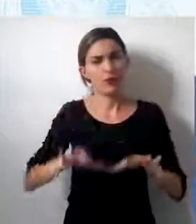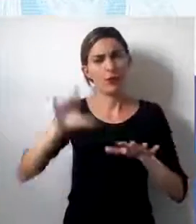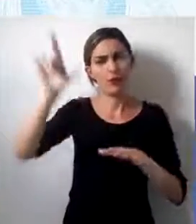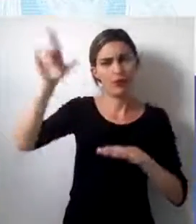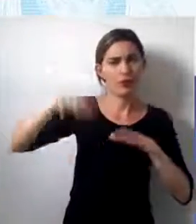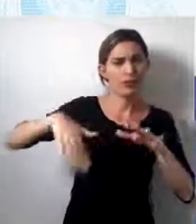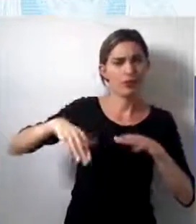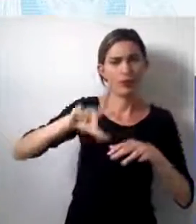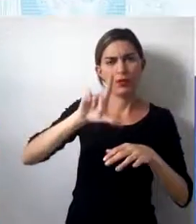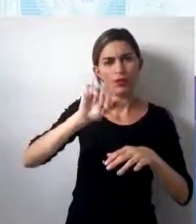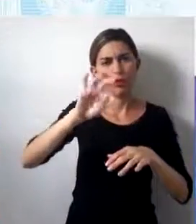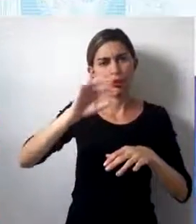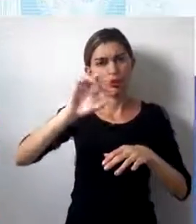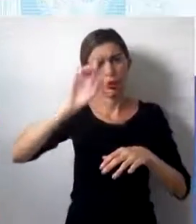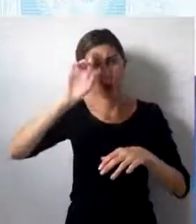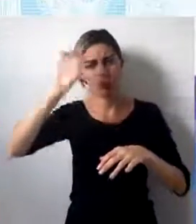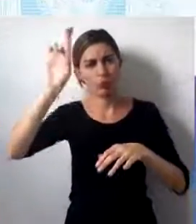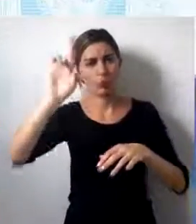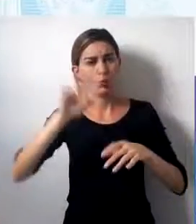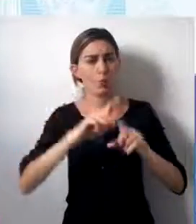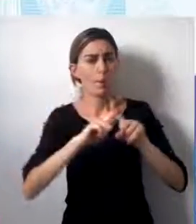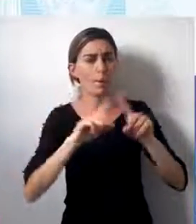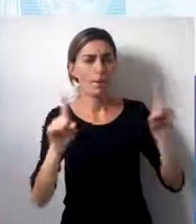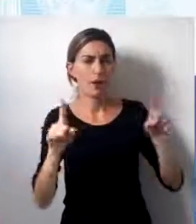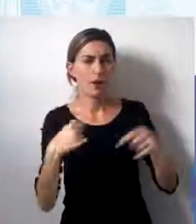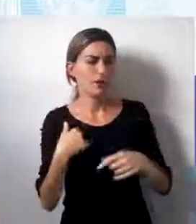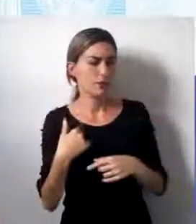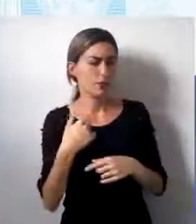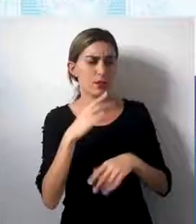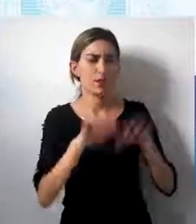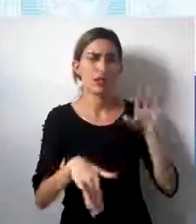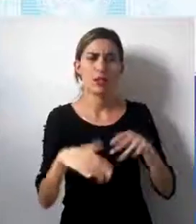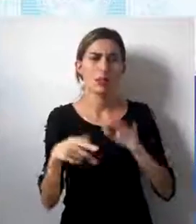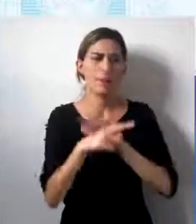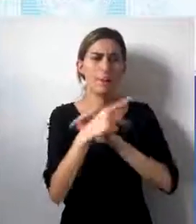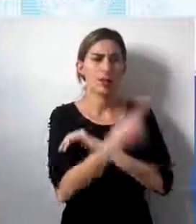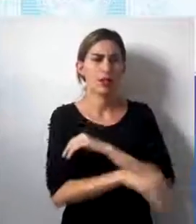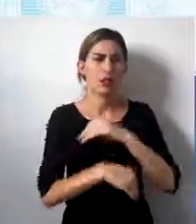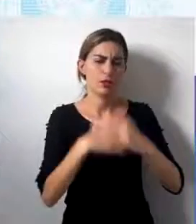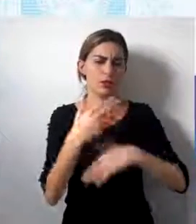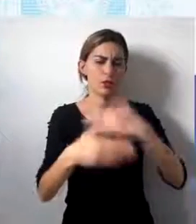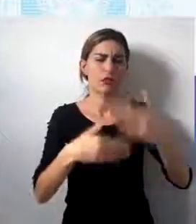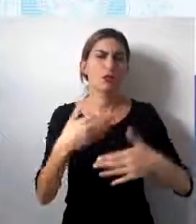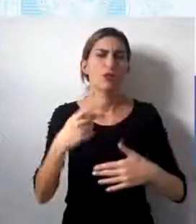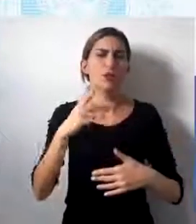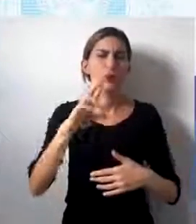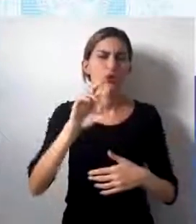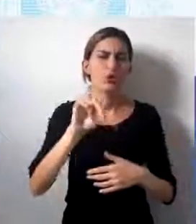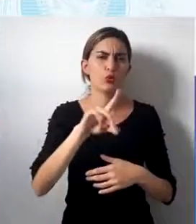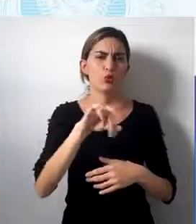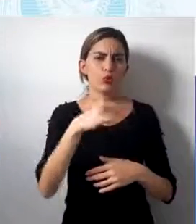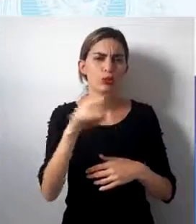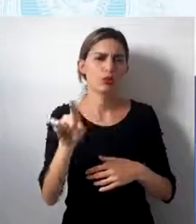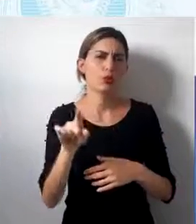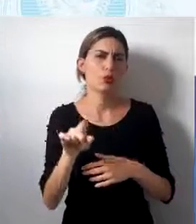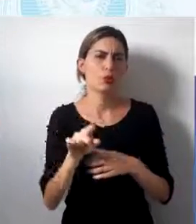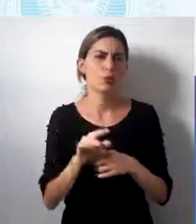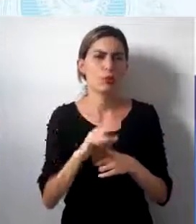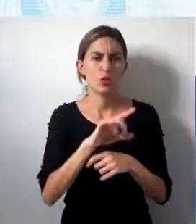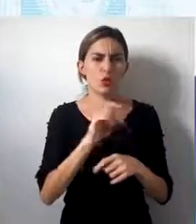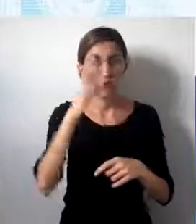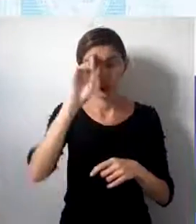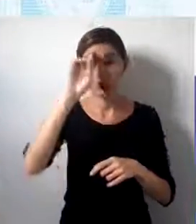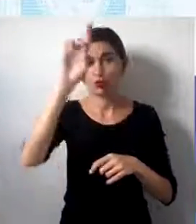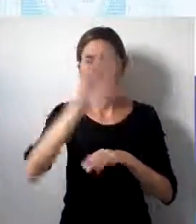litoral, eles eram donos, mas eles eram absenteístas, ou seja, eles não participavam da produção diretamente. Eles